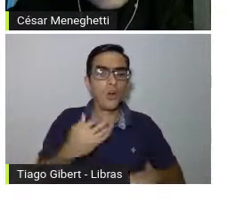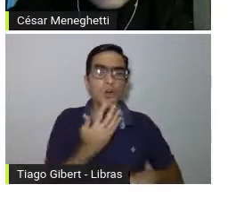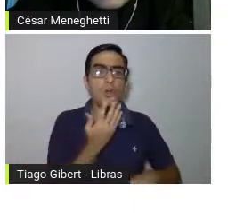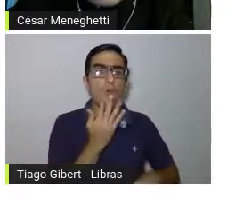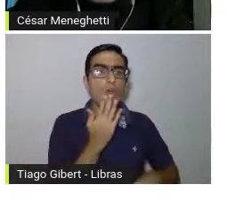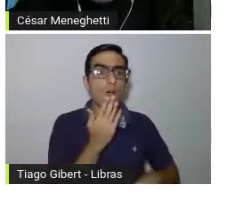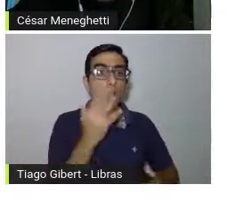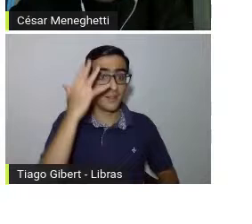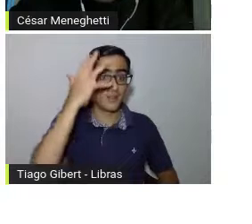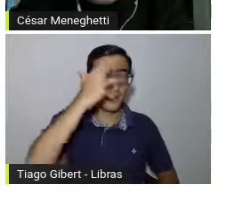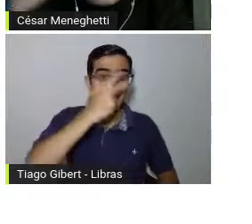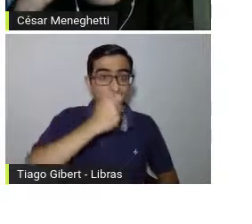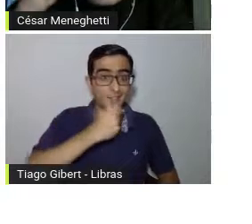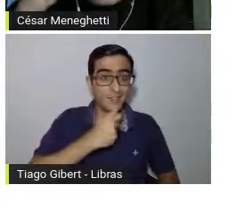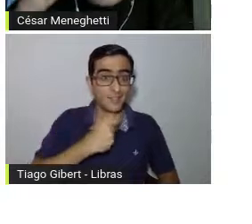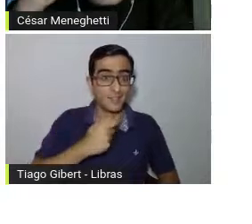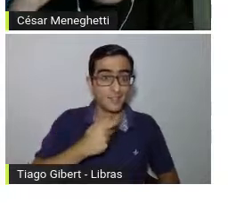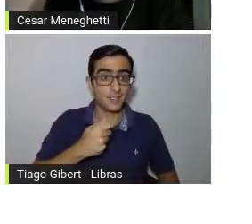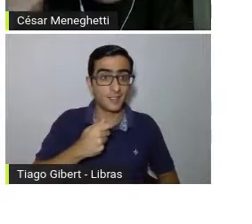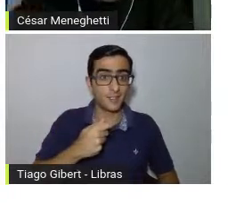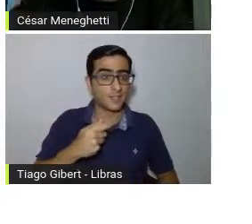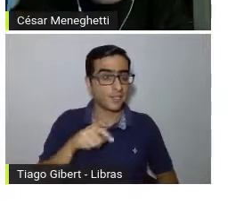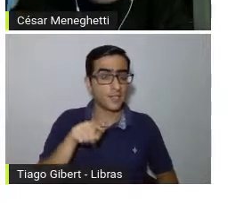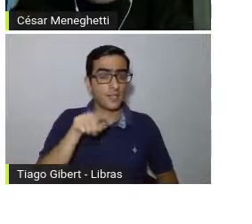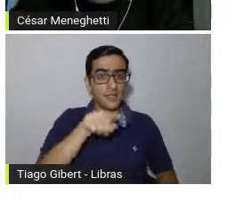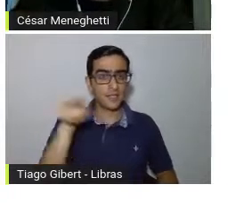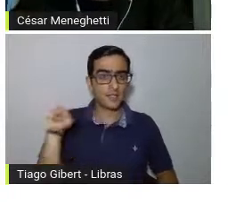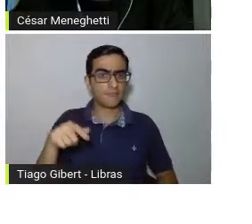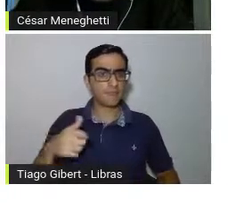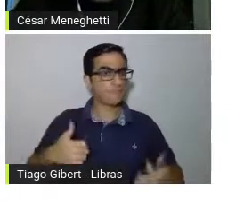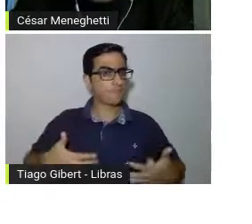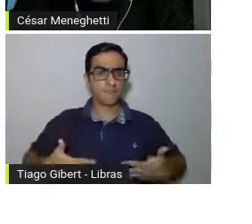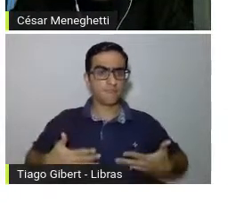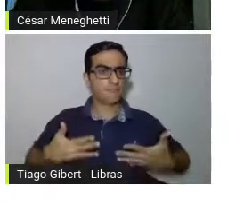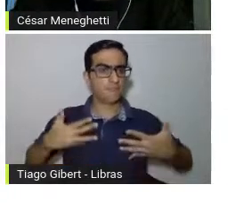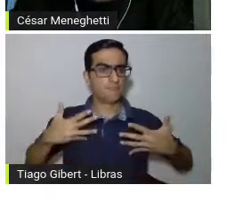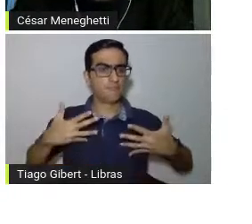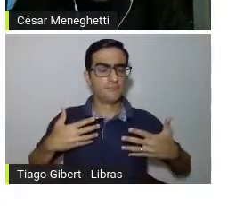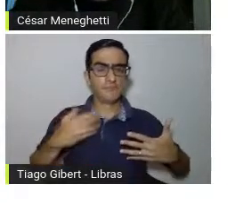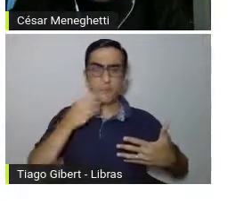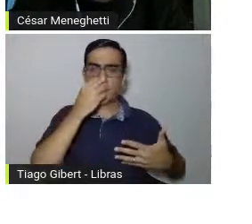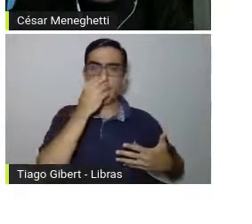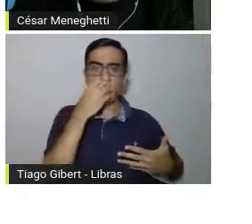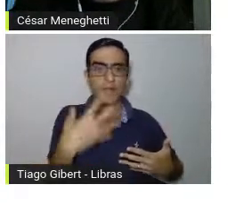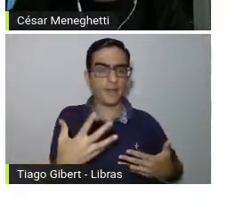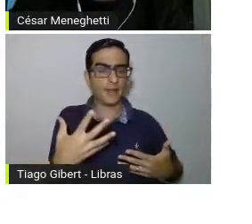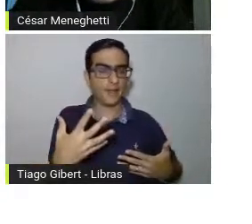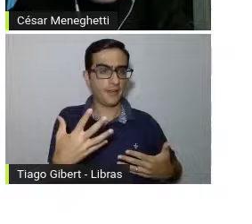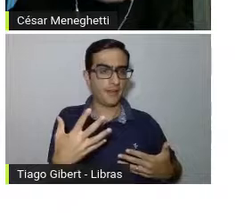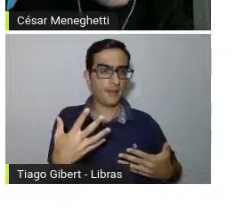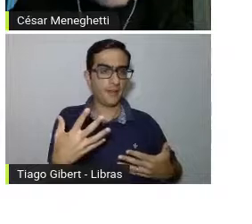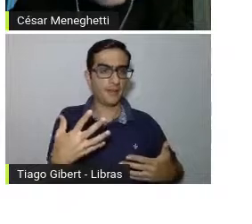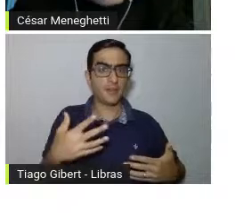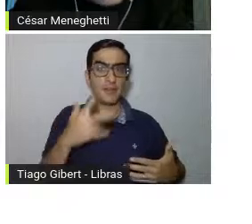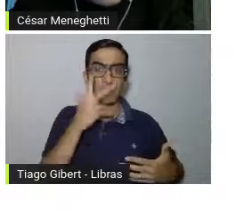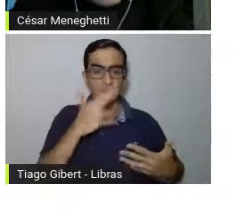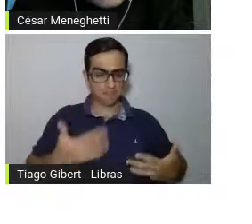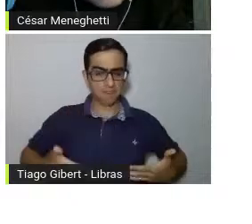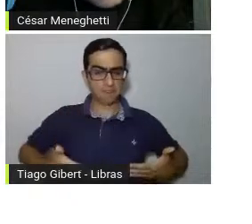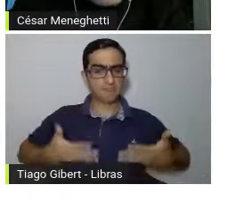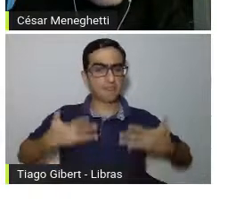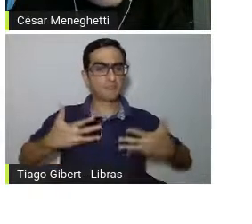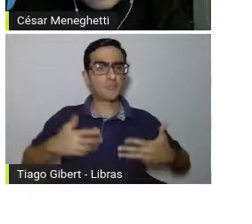coloridas e lindas e super altivas e super orgulhosas daquilo que elas